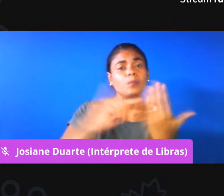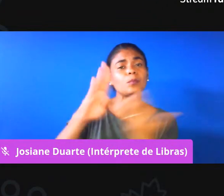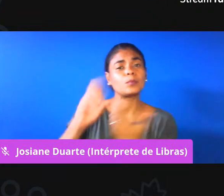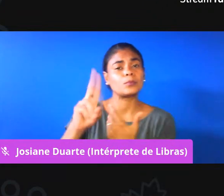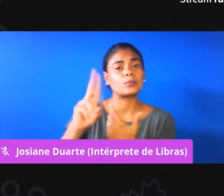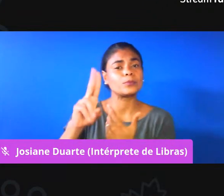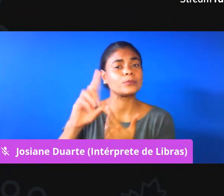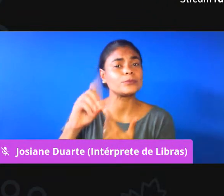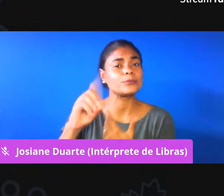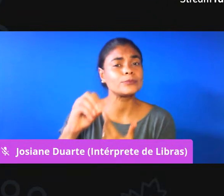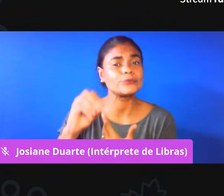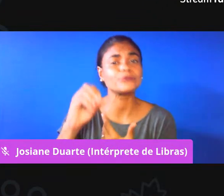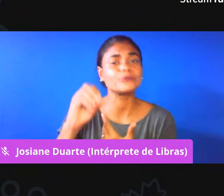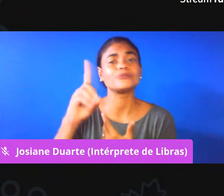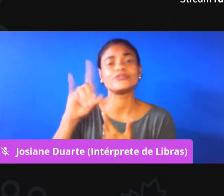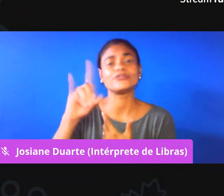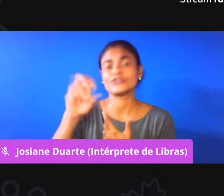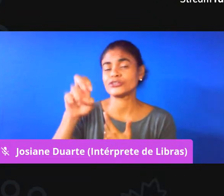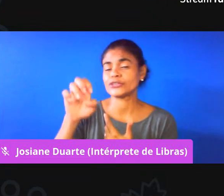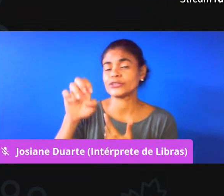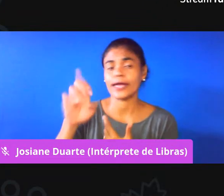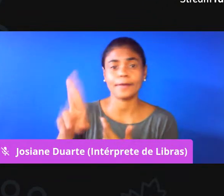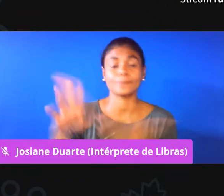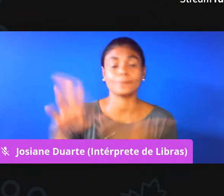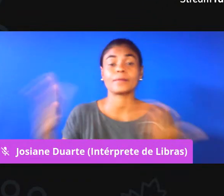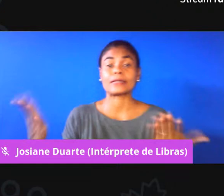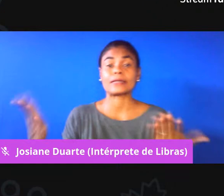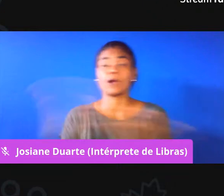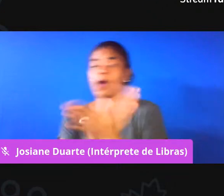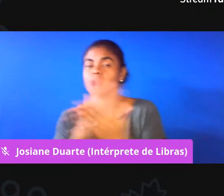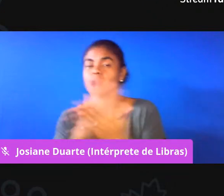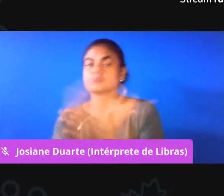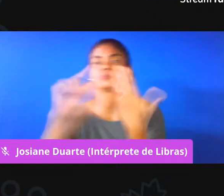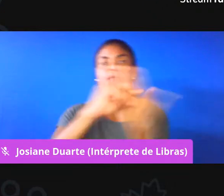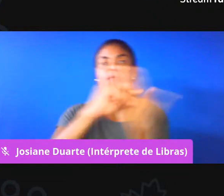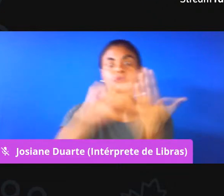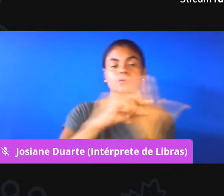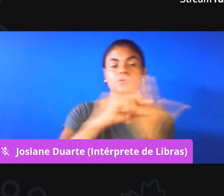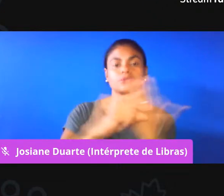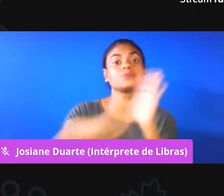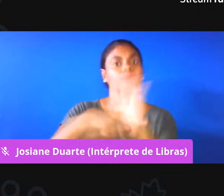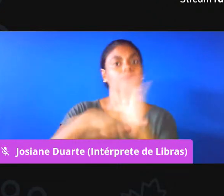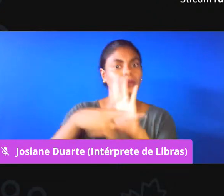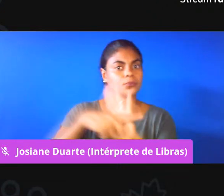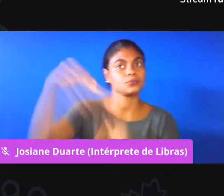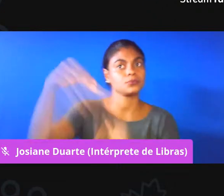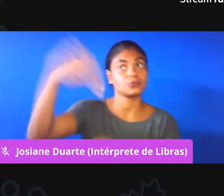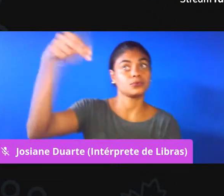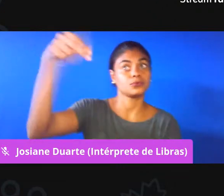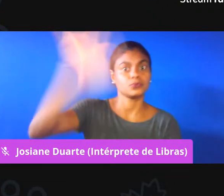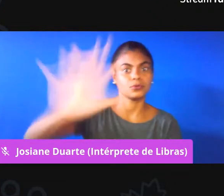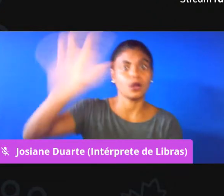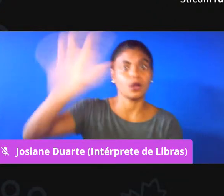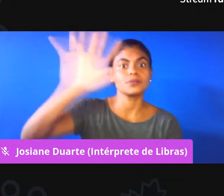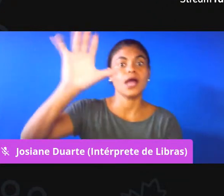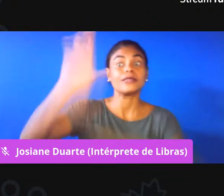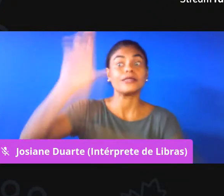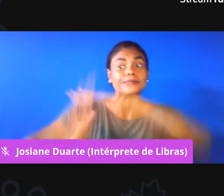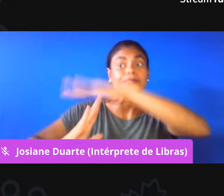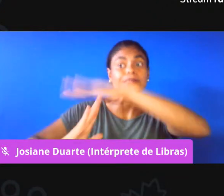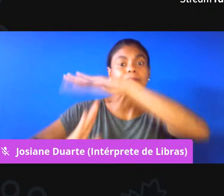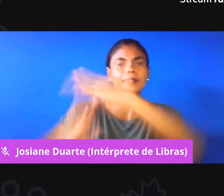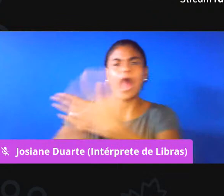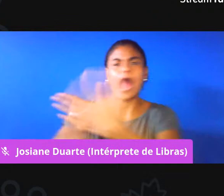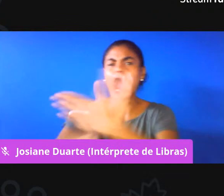língua geral em autores regionais nordestinos numa forma de delimitar tais frases ou expressões como marcas de falar